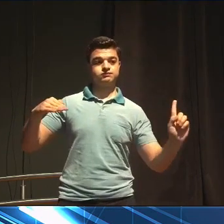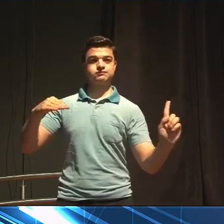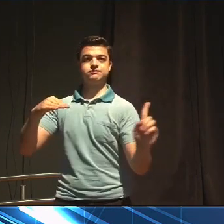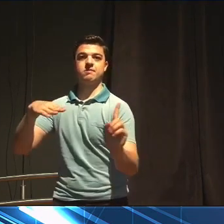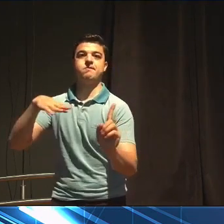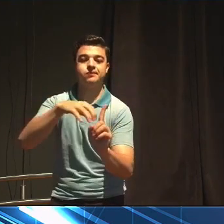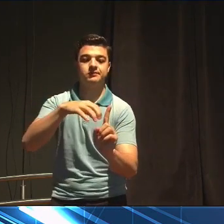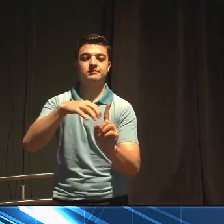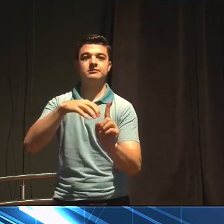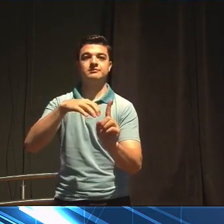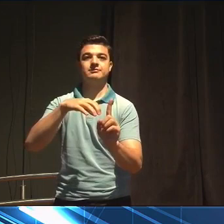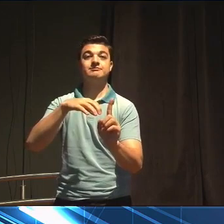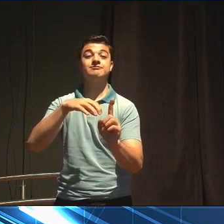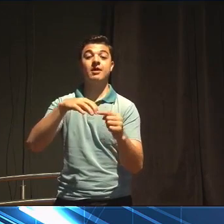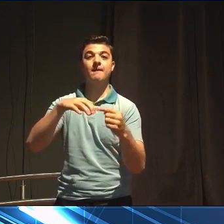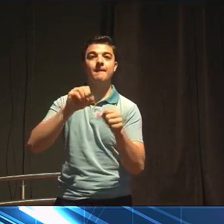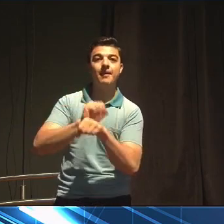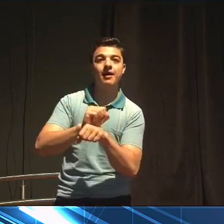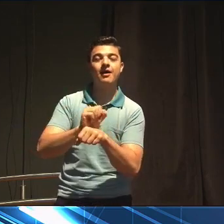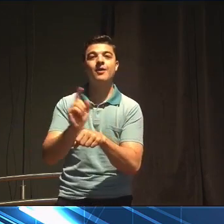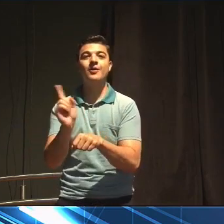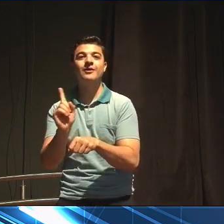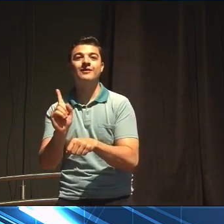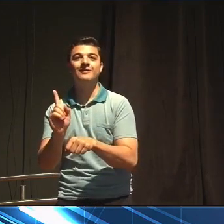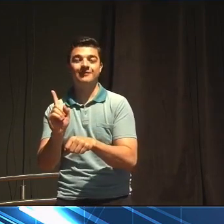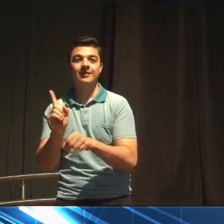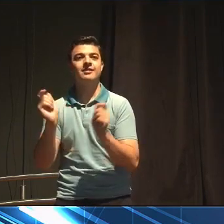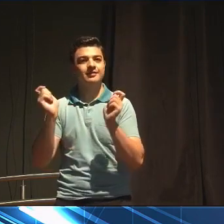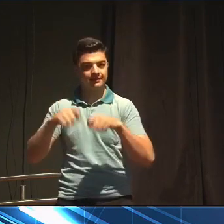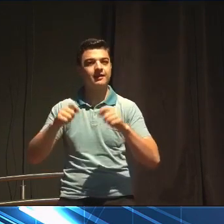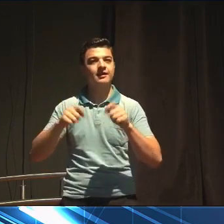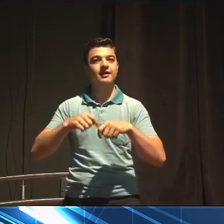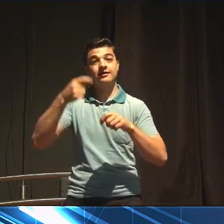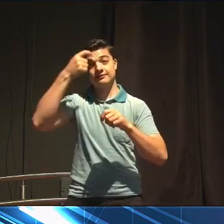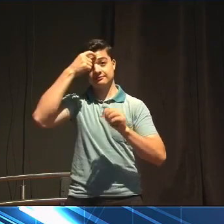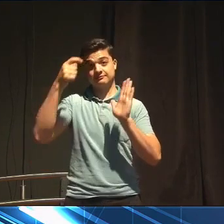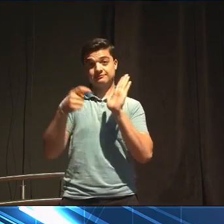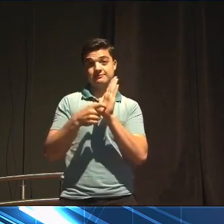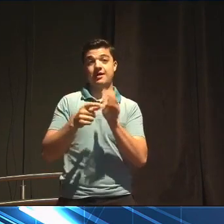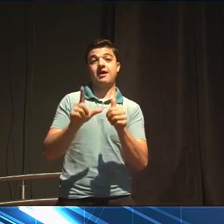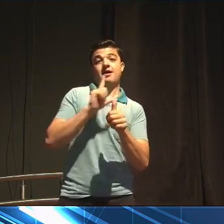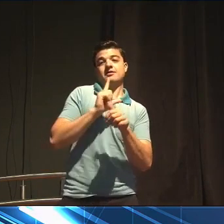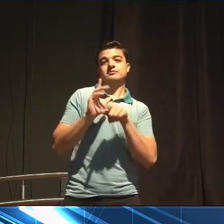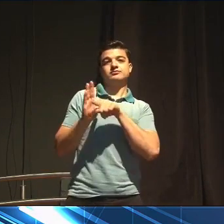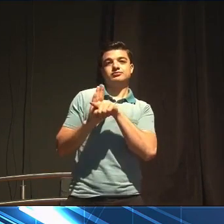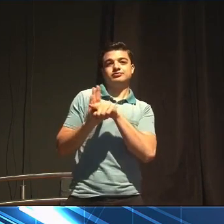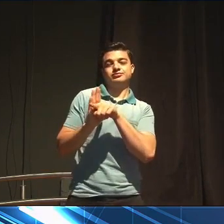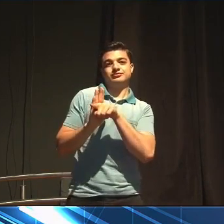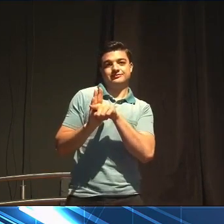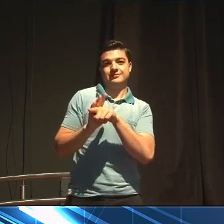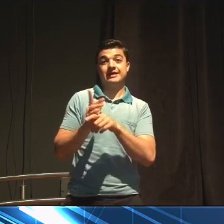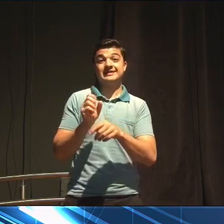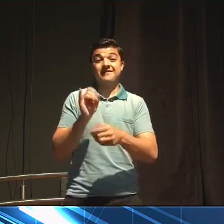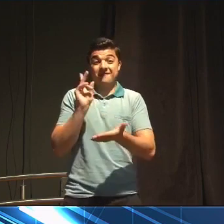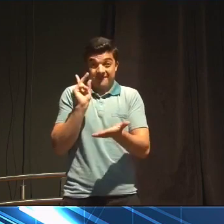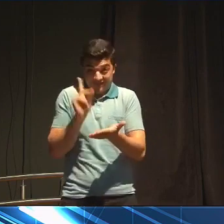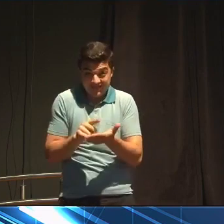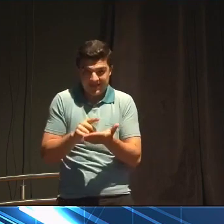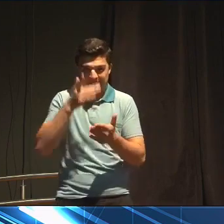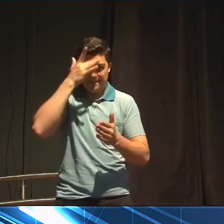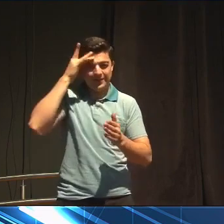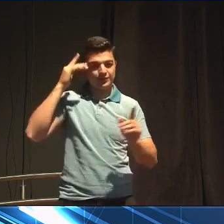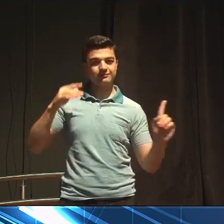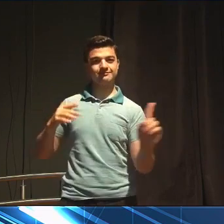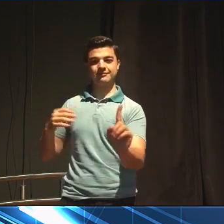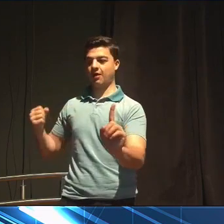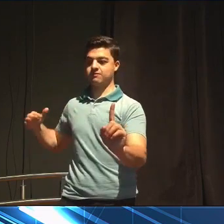parar. Alguém aqui toparia fazer um teste desse? Ó, o carro está vindo a 60 aí, entra na frente que ele tem que aprender o que é atropelar. Eu acho que ia ser meio complicado. No